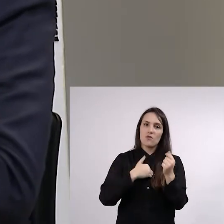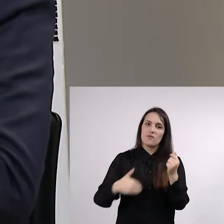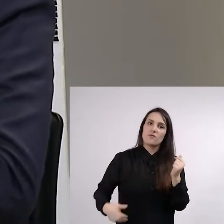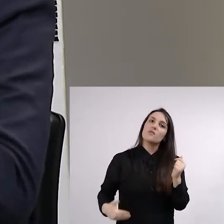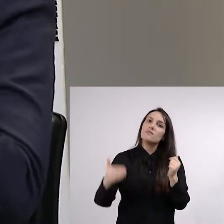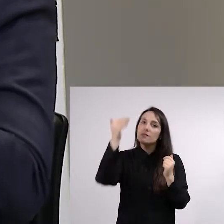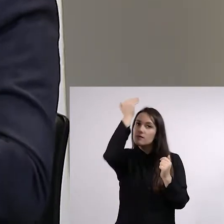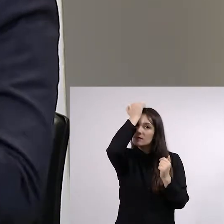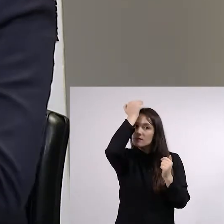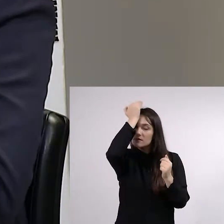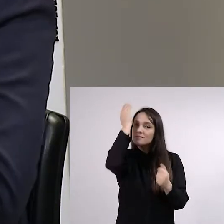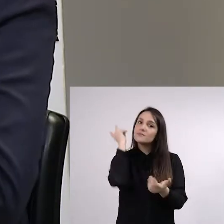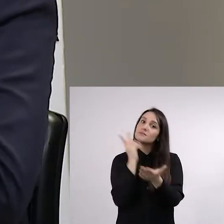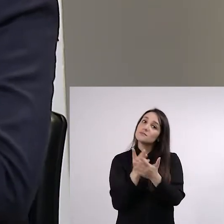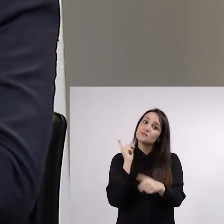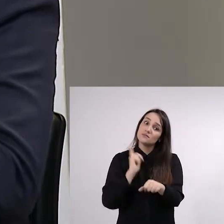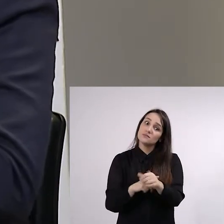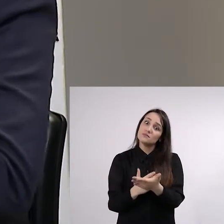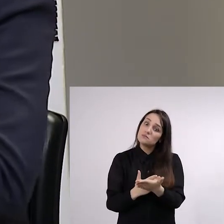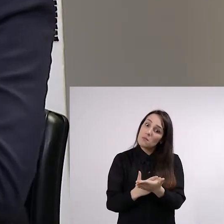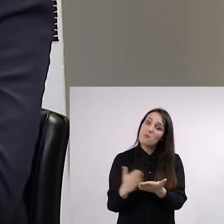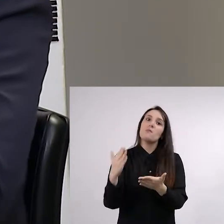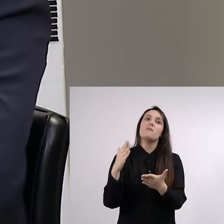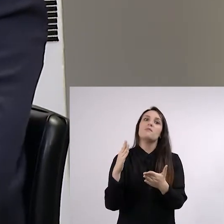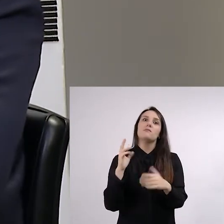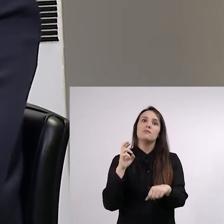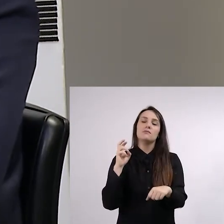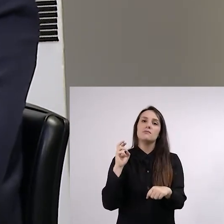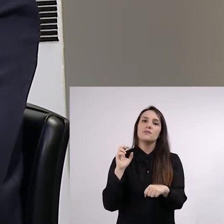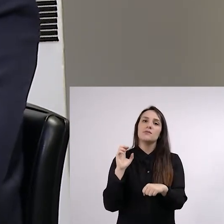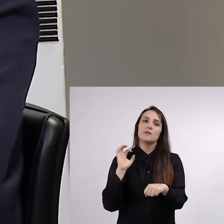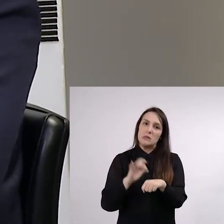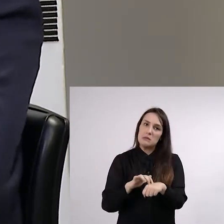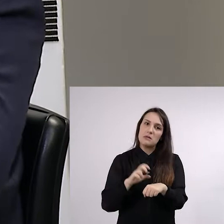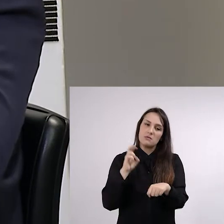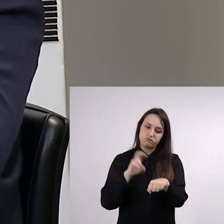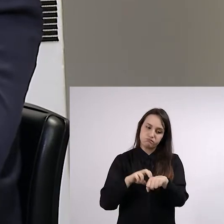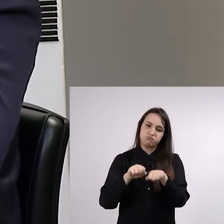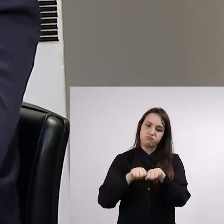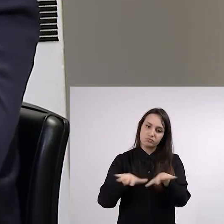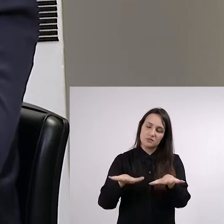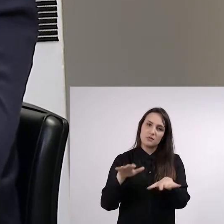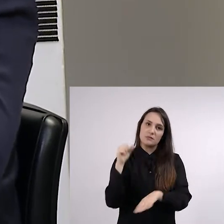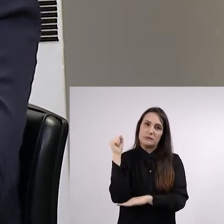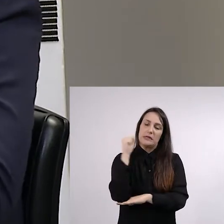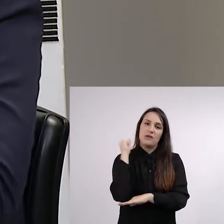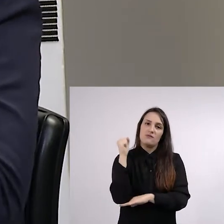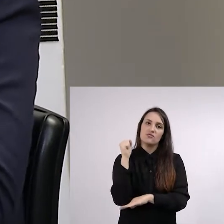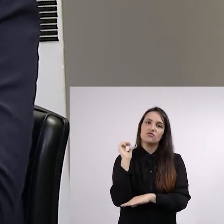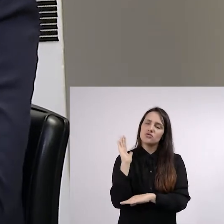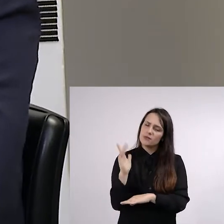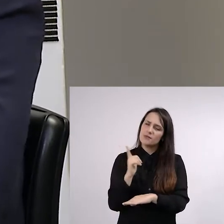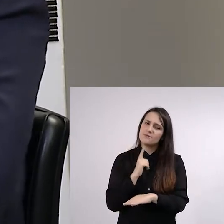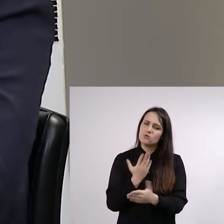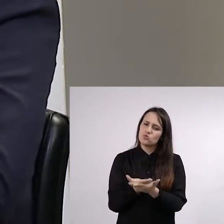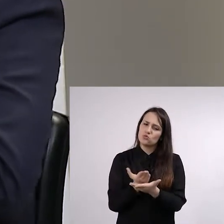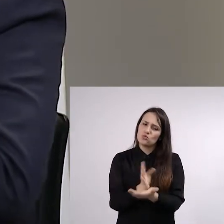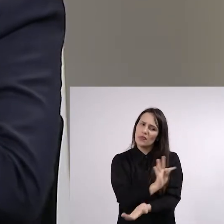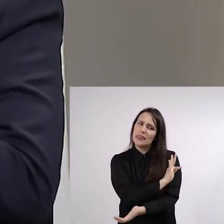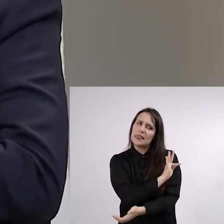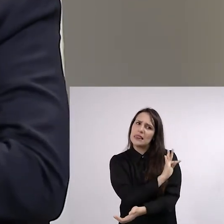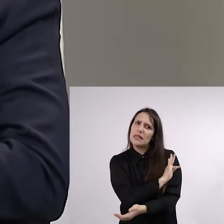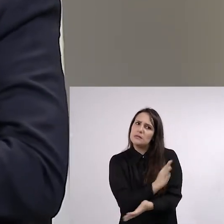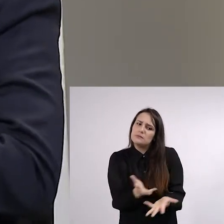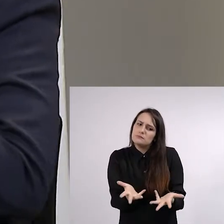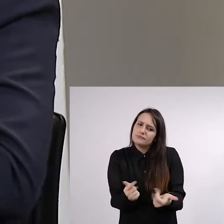pandemia, pautou-se por decisões absolutamente técnicas, né? As ações do governo do estado de